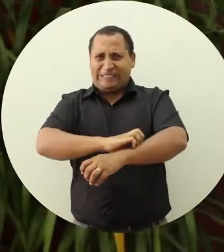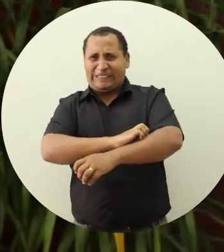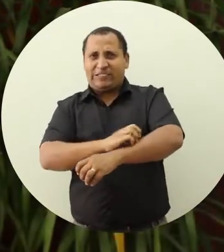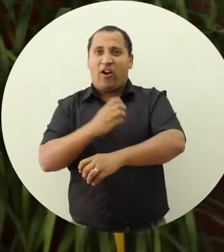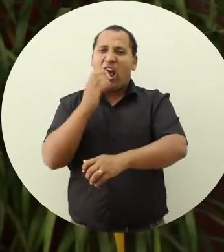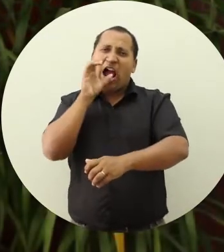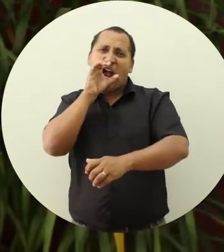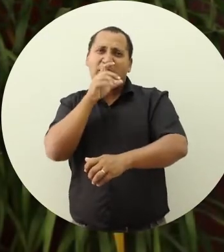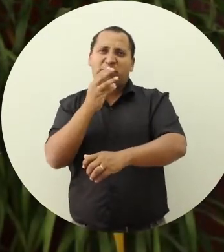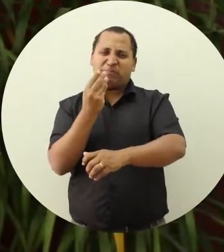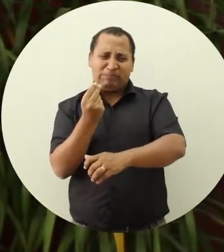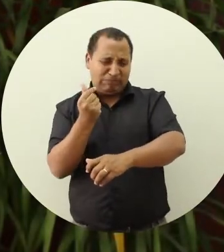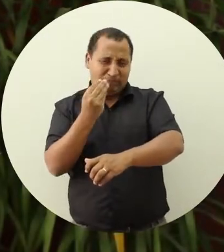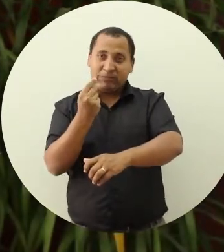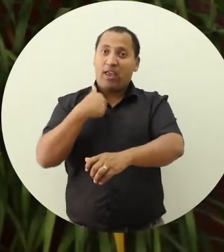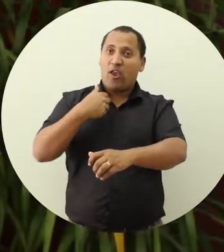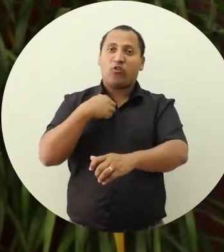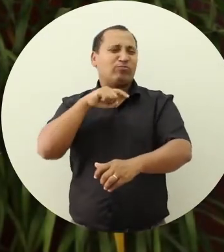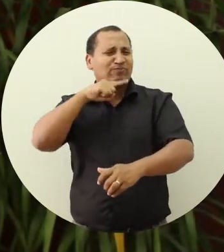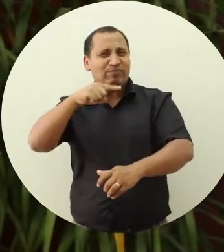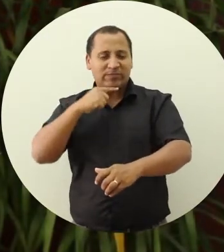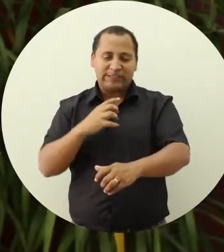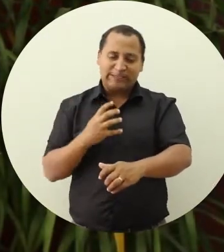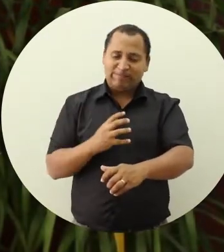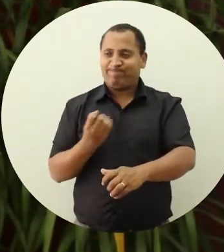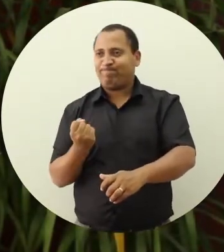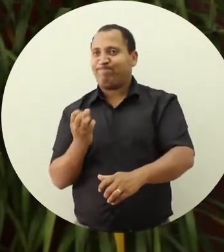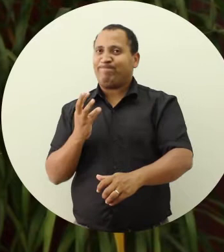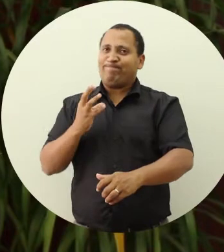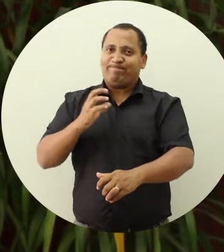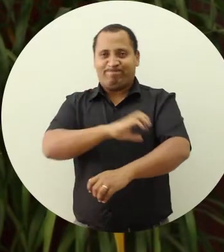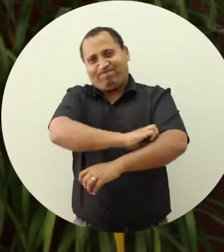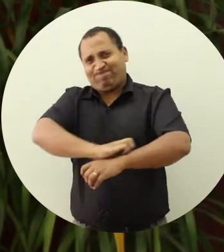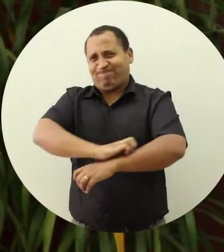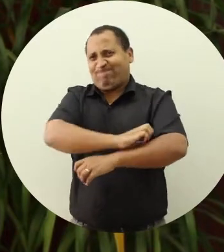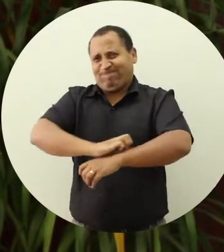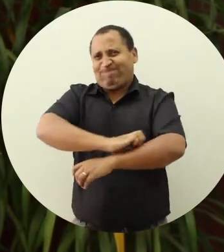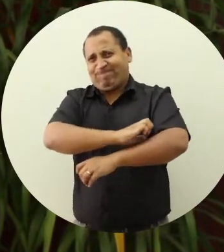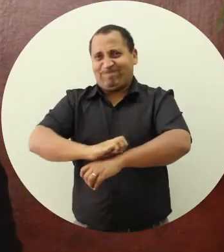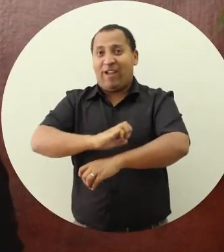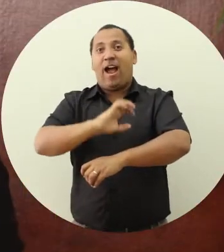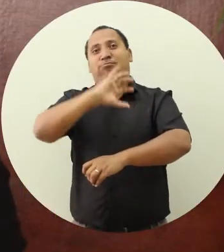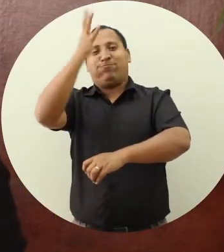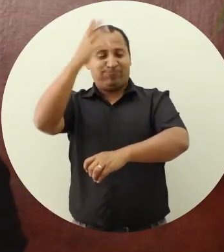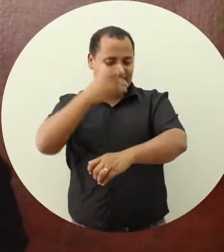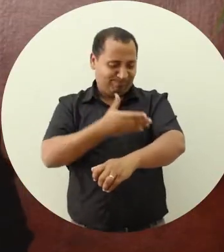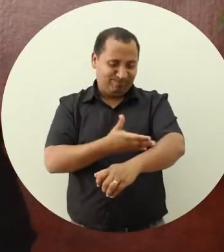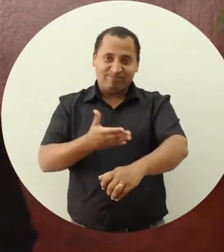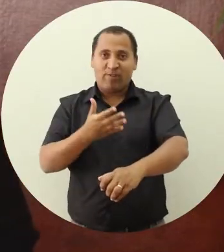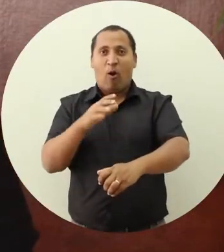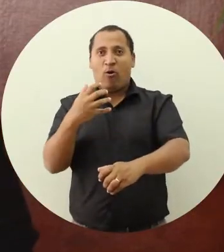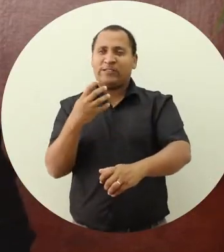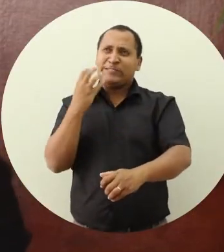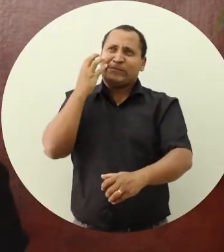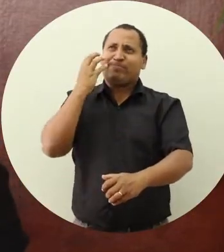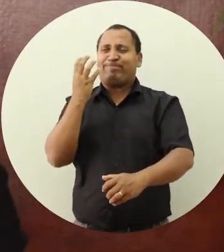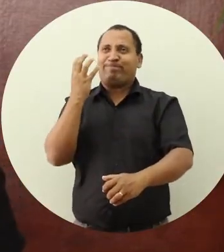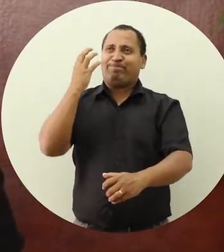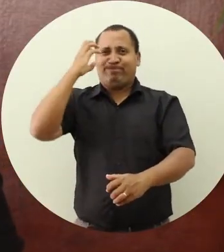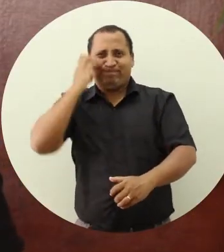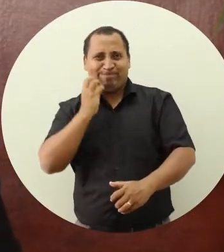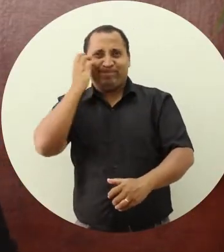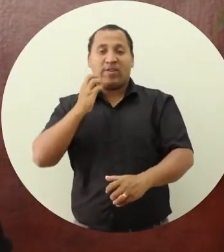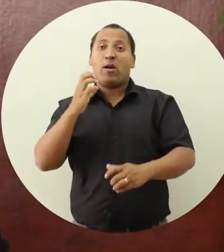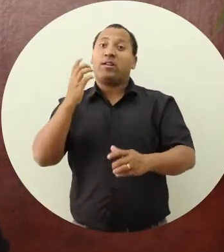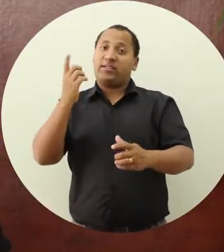de queimação na pele, ele não consegue se conter em coçar e escoriar a pele. Isso muitas vezes é decorrente de um